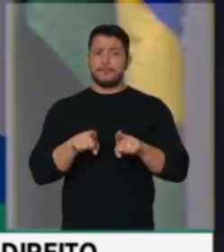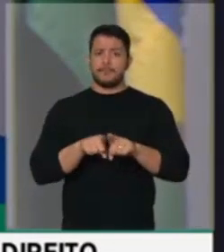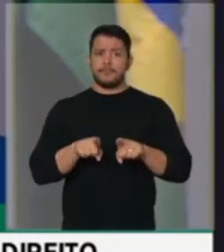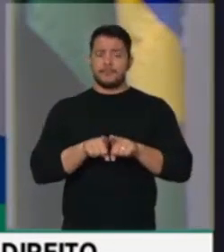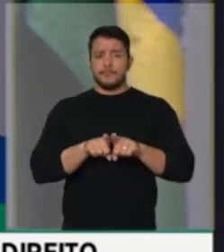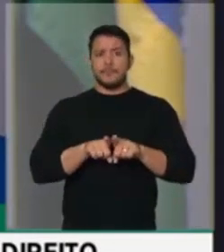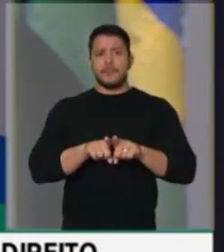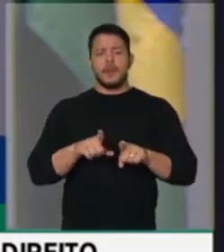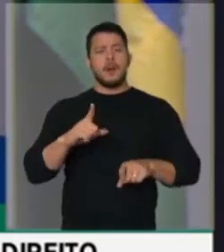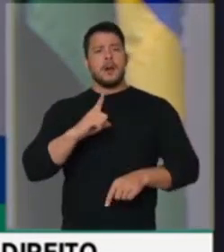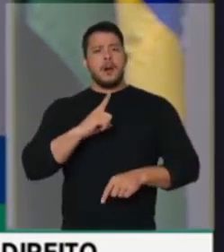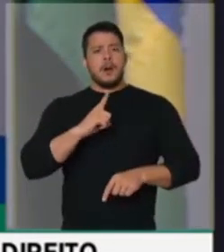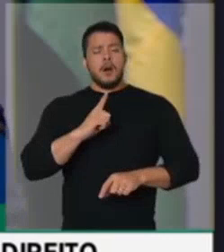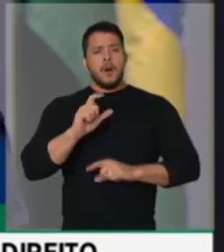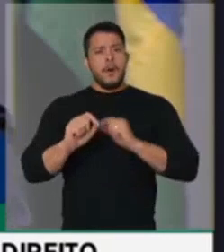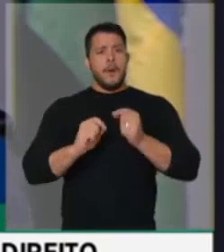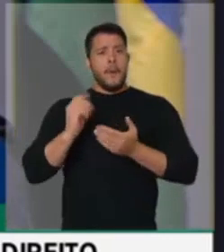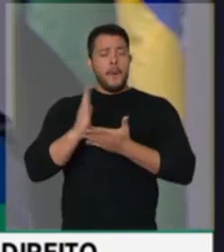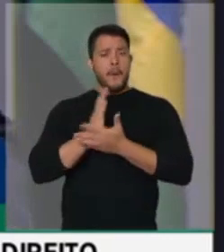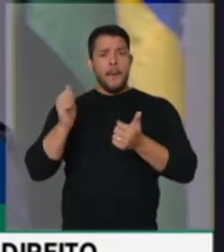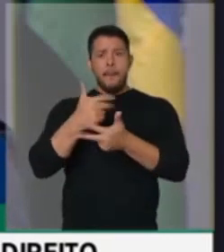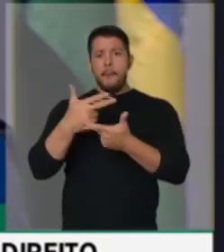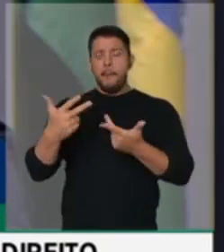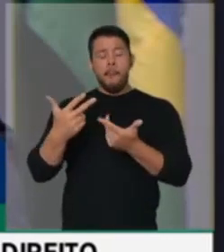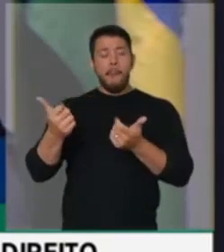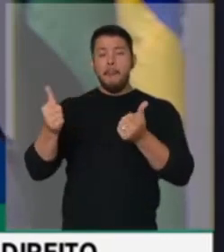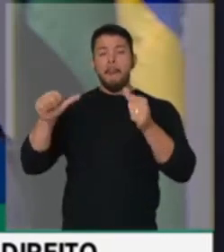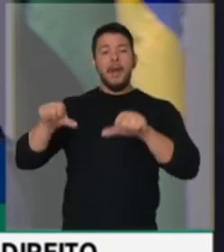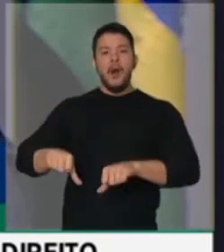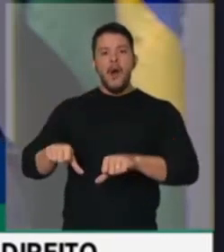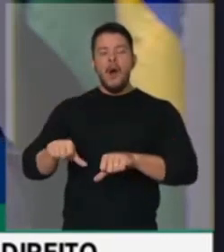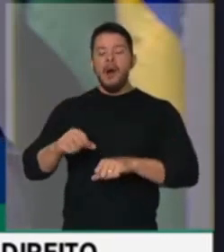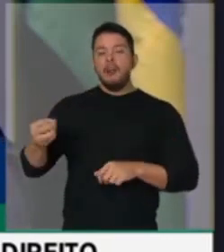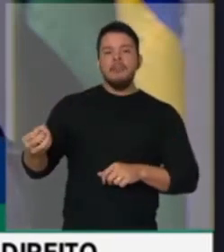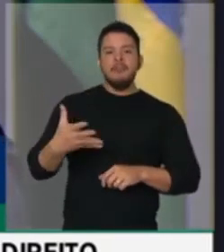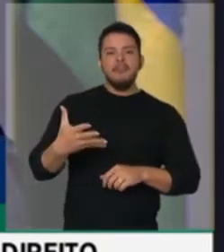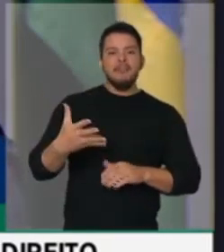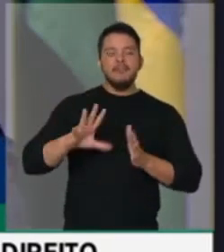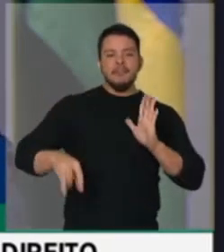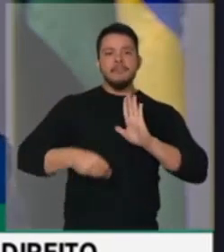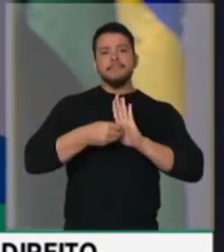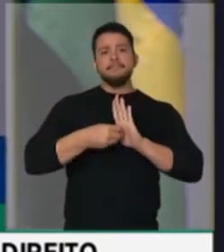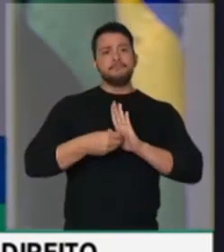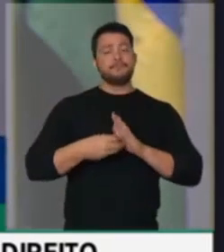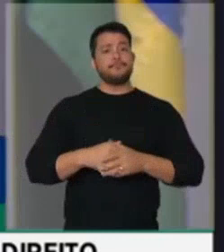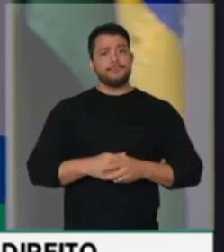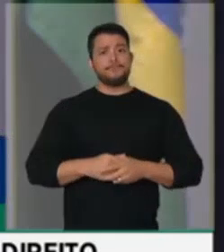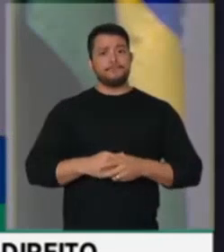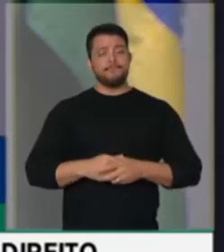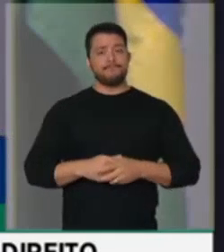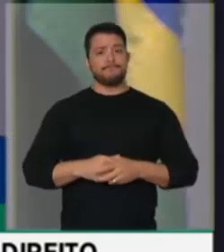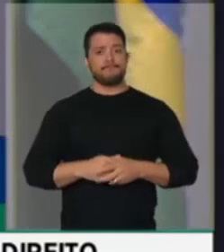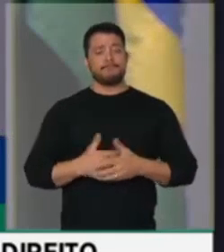trazendo questões muito piores para a nova legislação, fazendo com que,